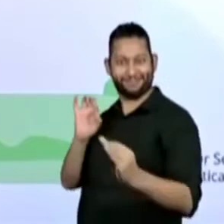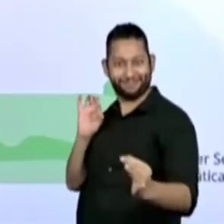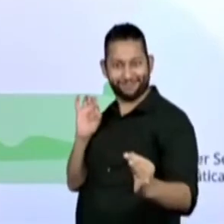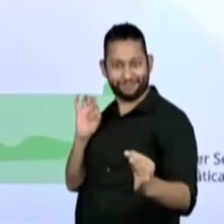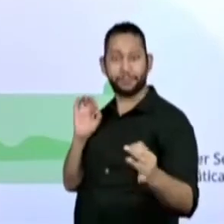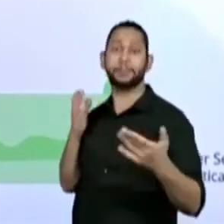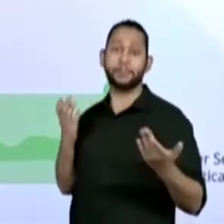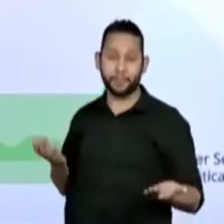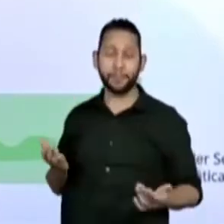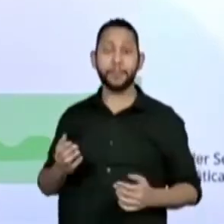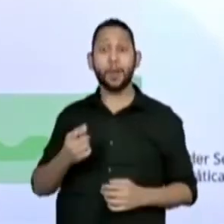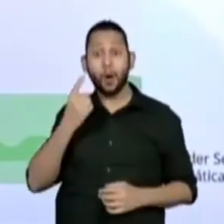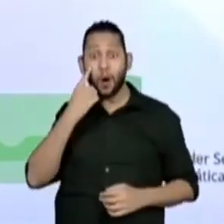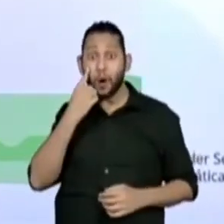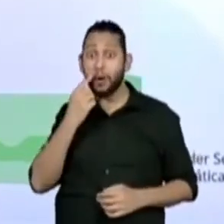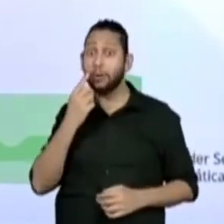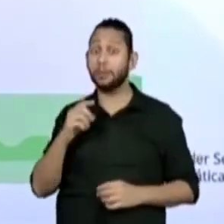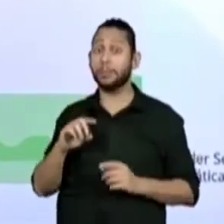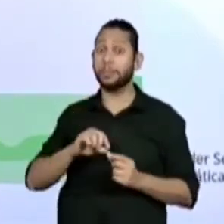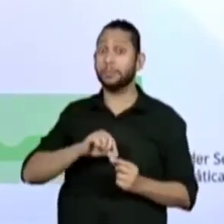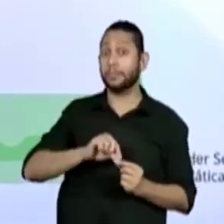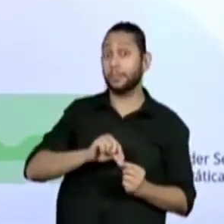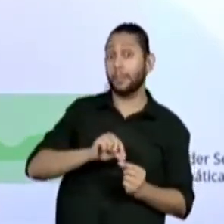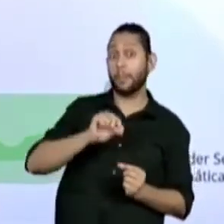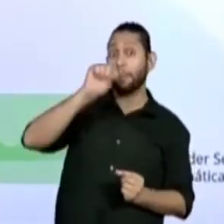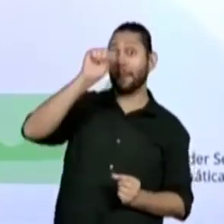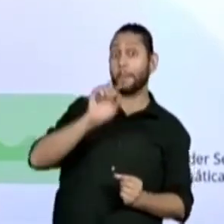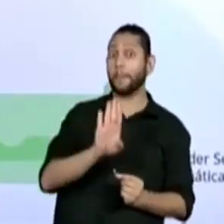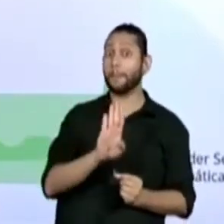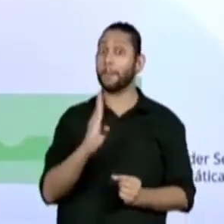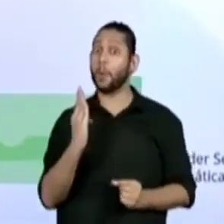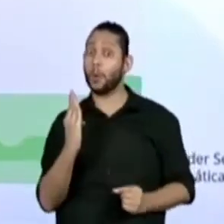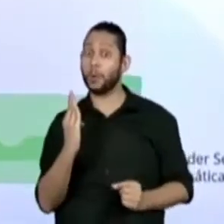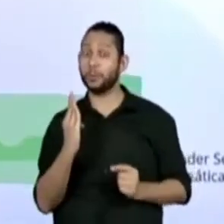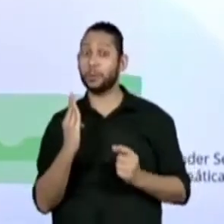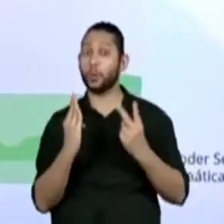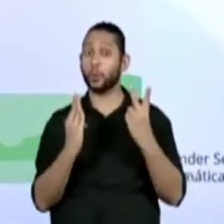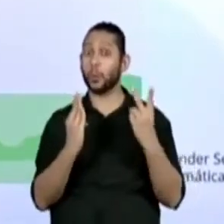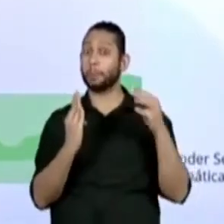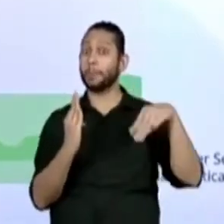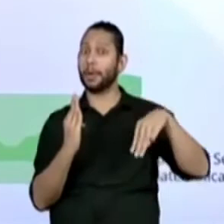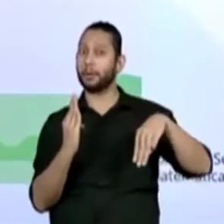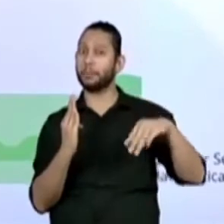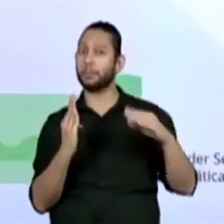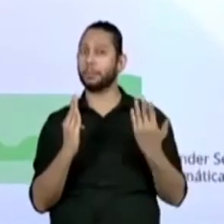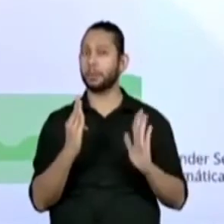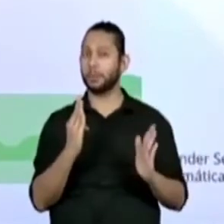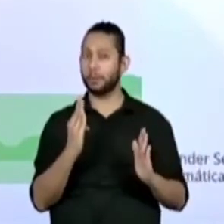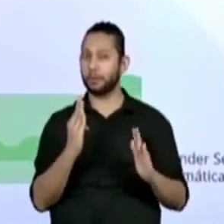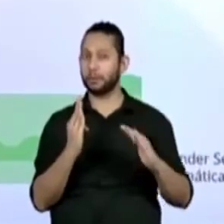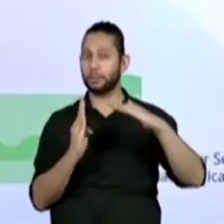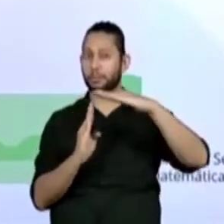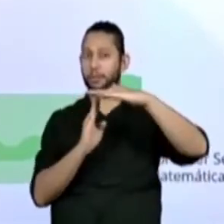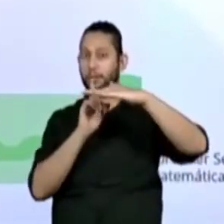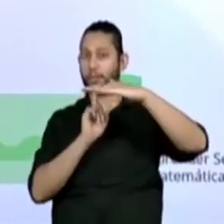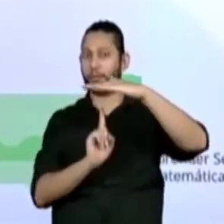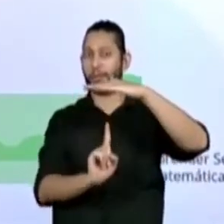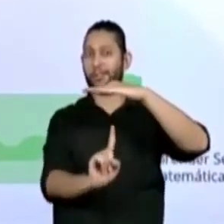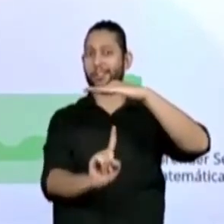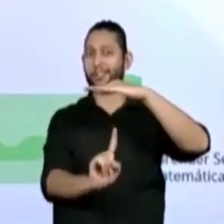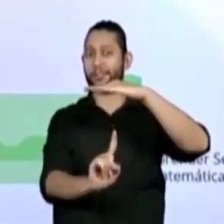Pro? Isso, e acima da porta tem um espaço aí nessa casa, vamos supor. Isso, então a gente tem que deduzir que essa porta